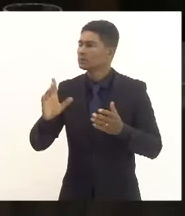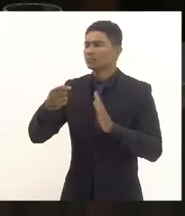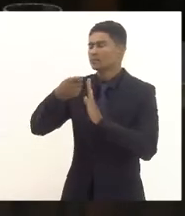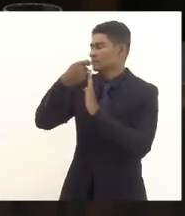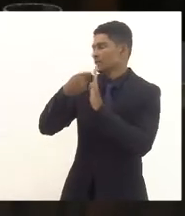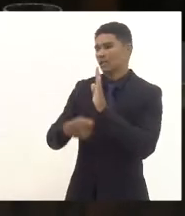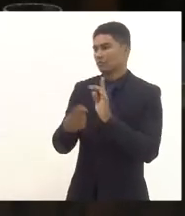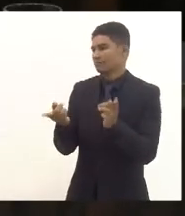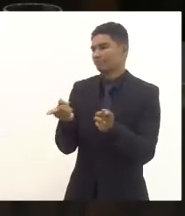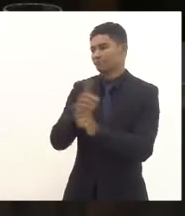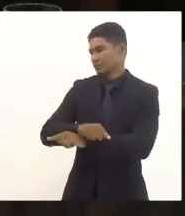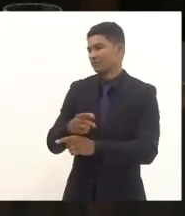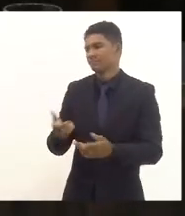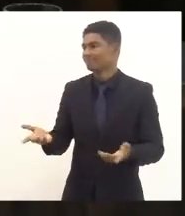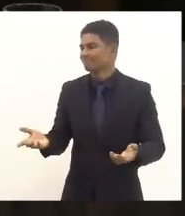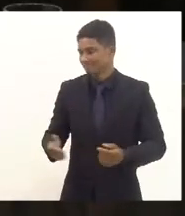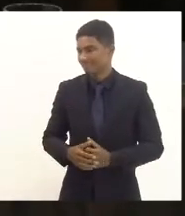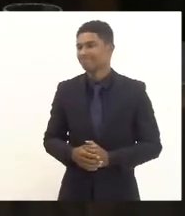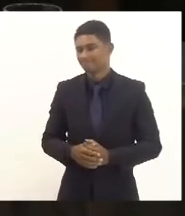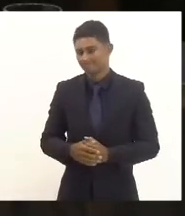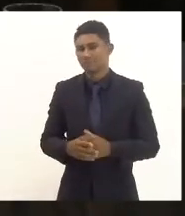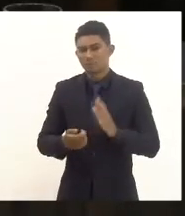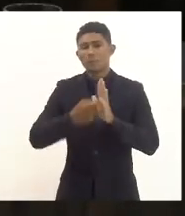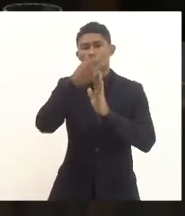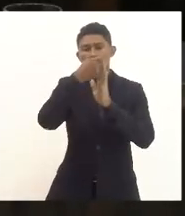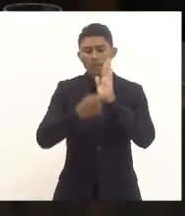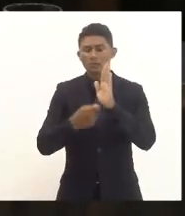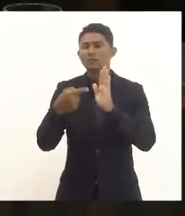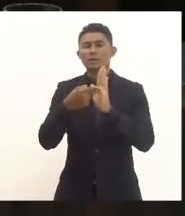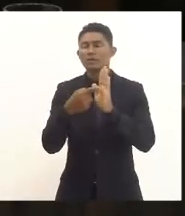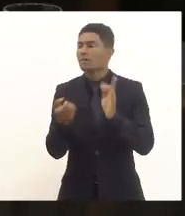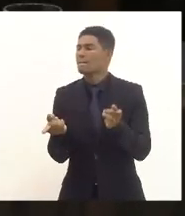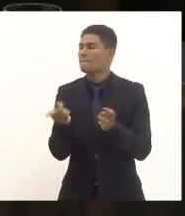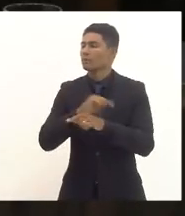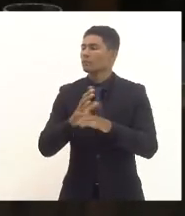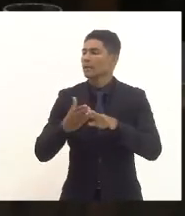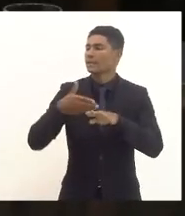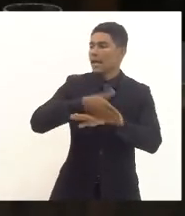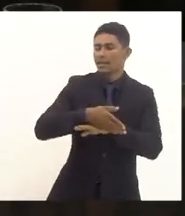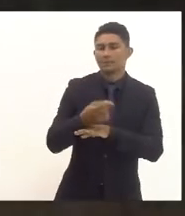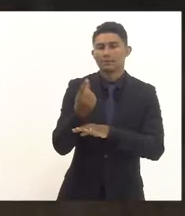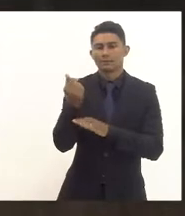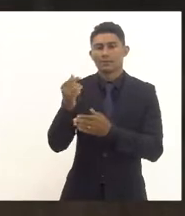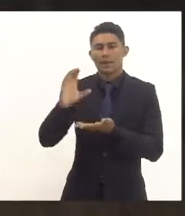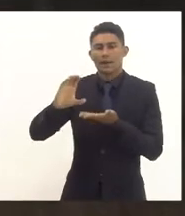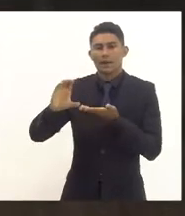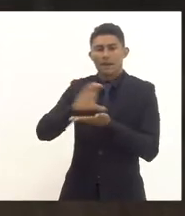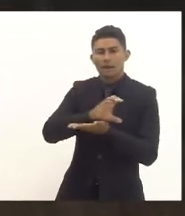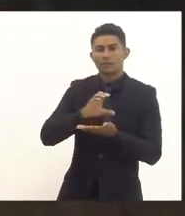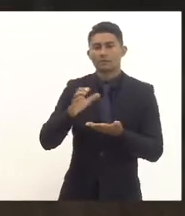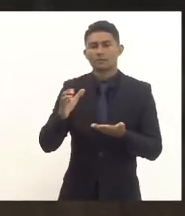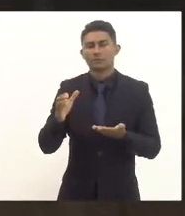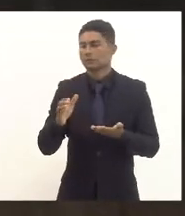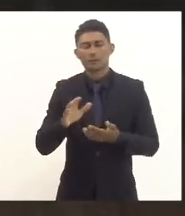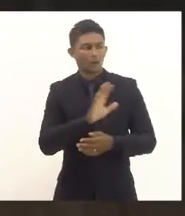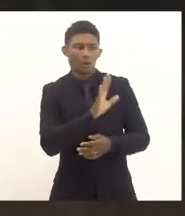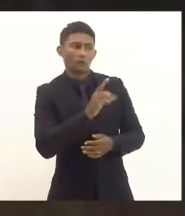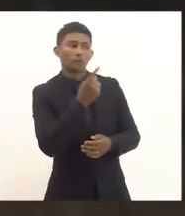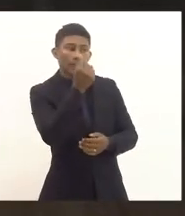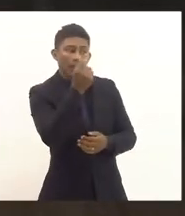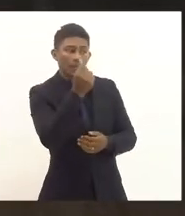o texto tá ao contrário eu vou ter que falar na entrada crédito não deixa o texto tá para saiu da